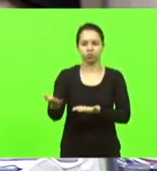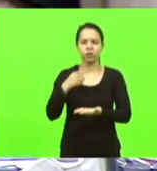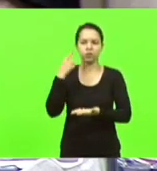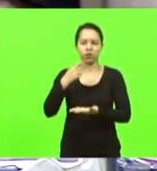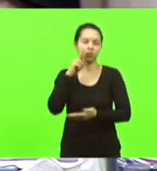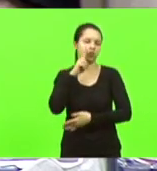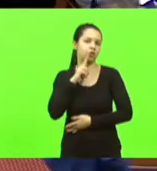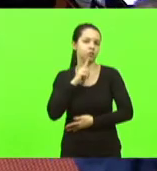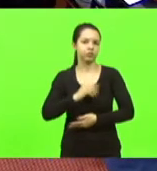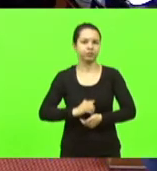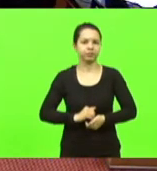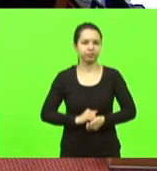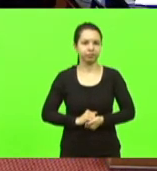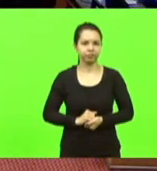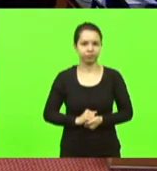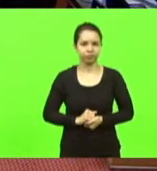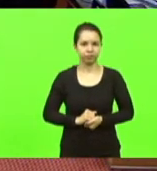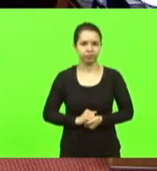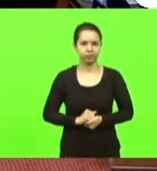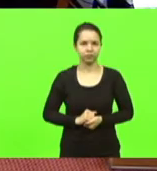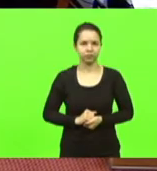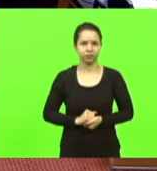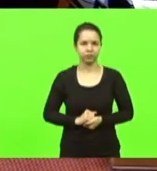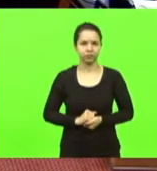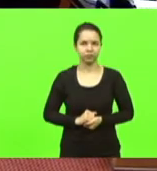naatz o